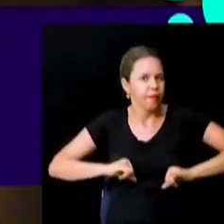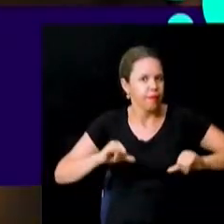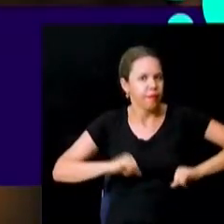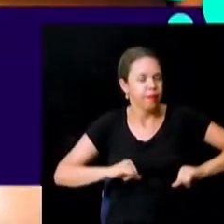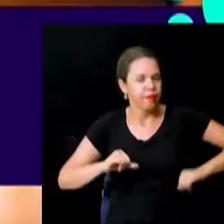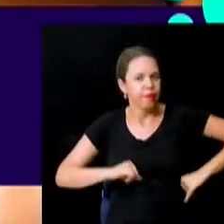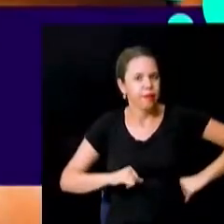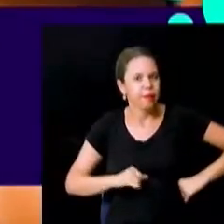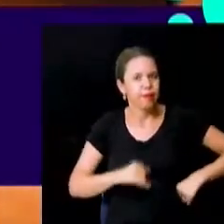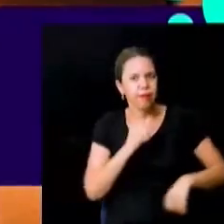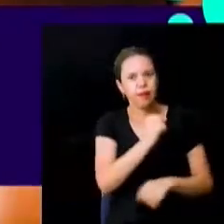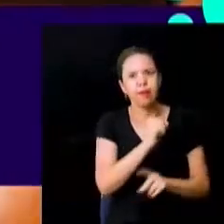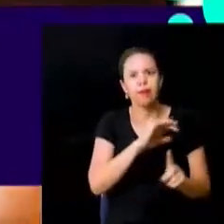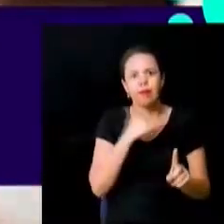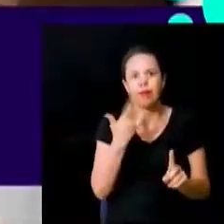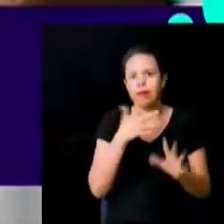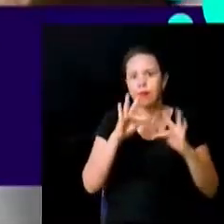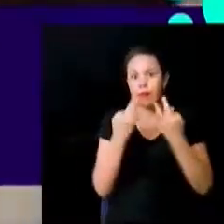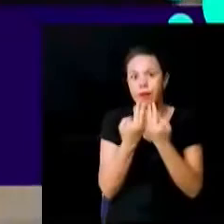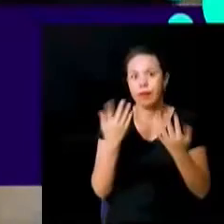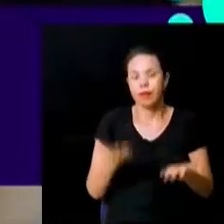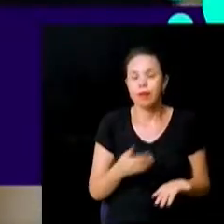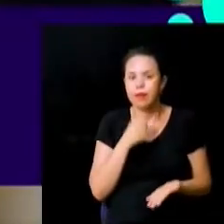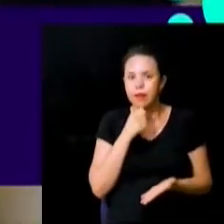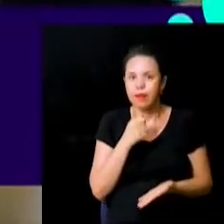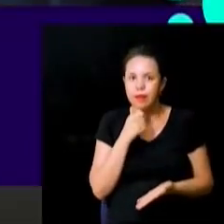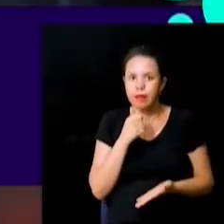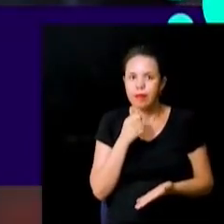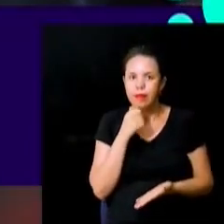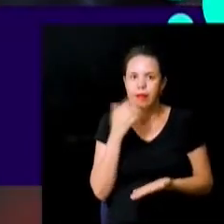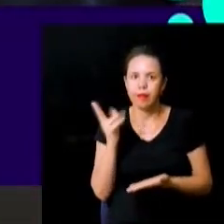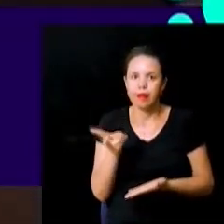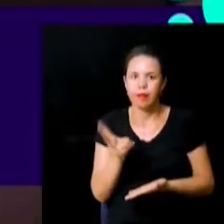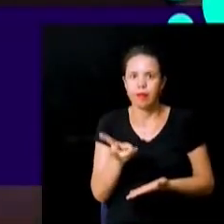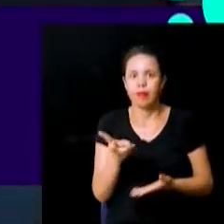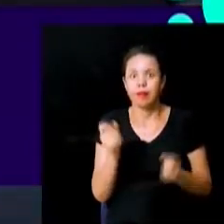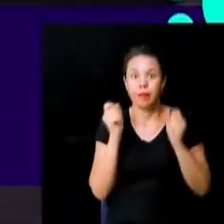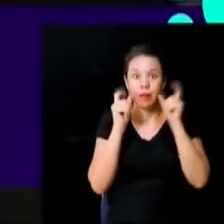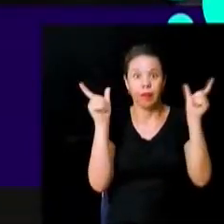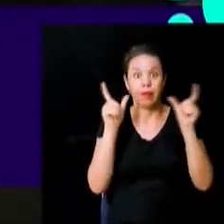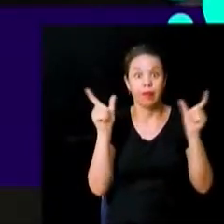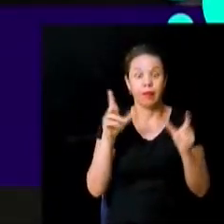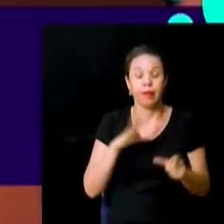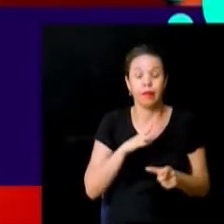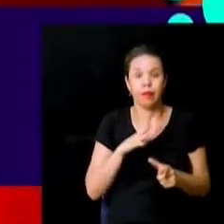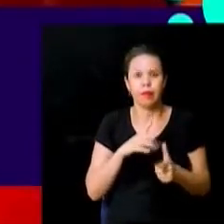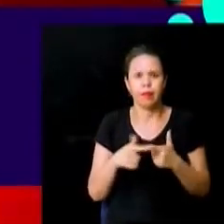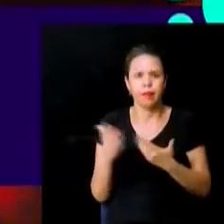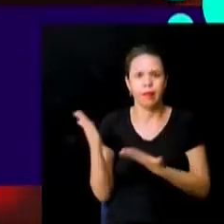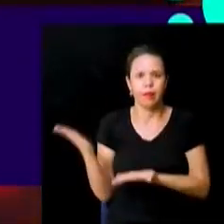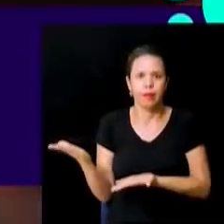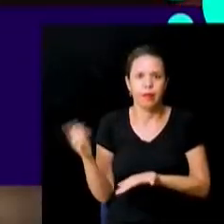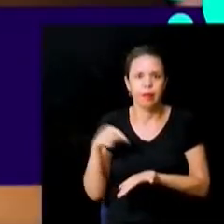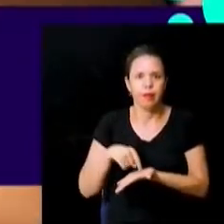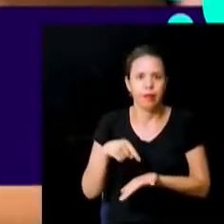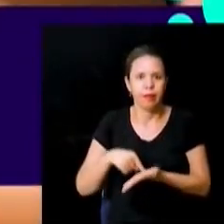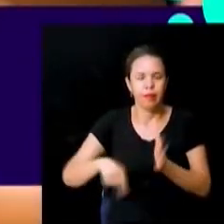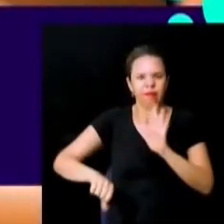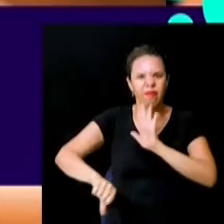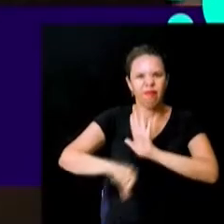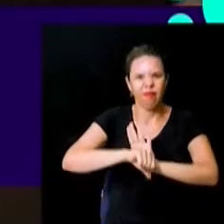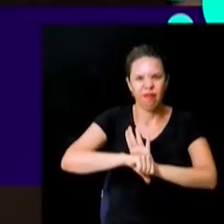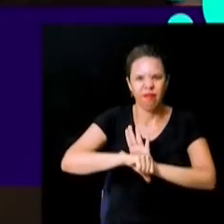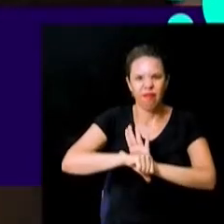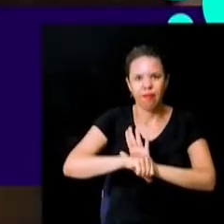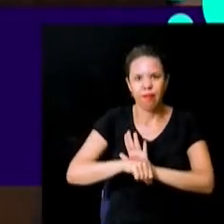com o assassinato de seus pais. Enquanto isso, o comissário Gordon segue em pânico com a cidade de Gotham nas mãos de